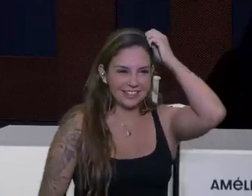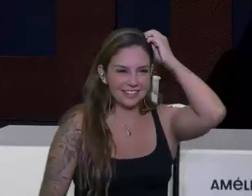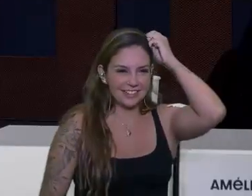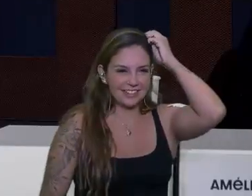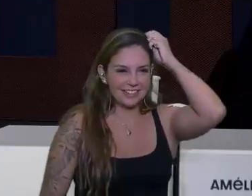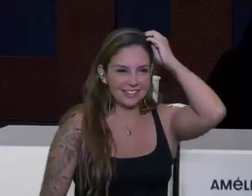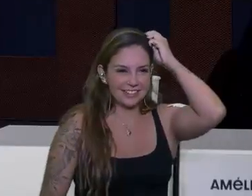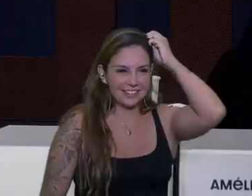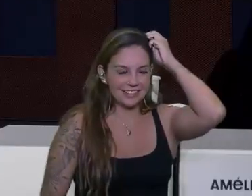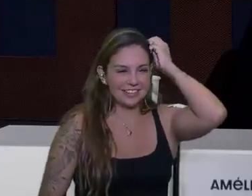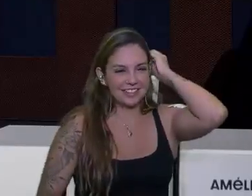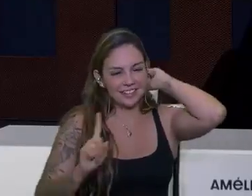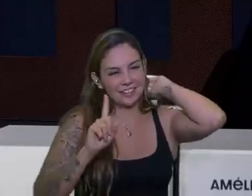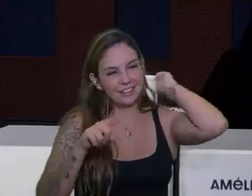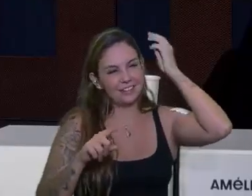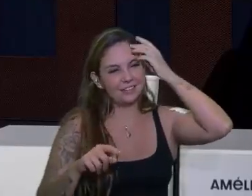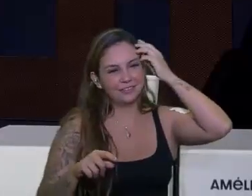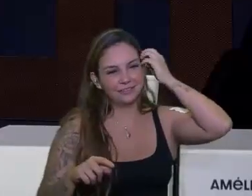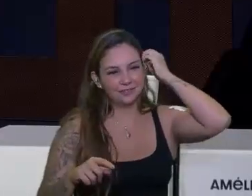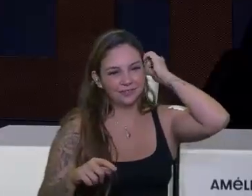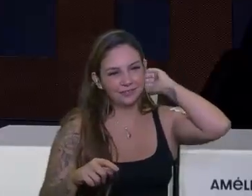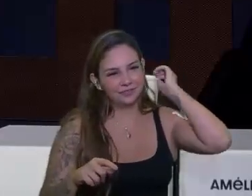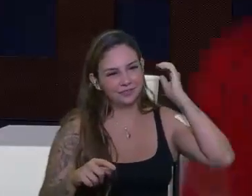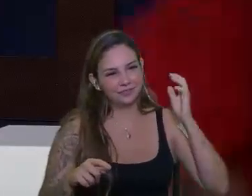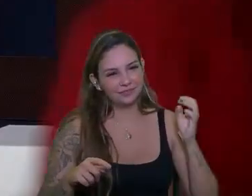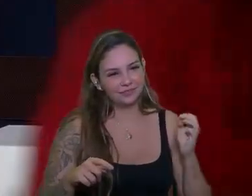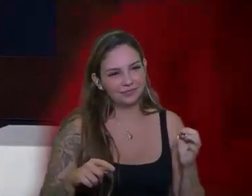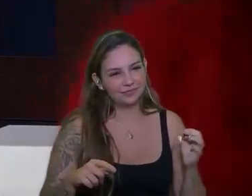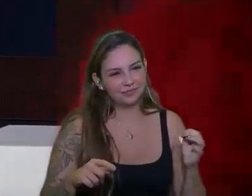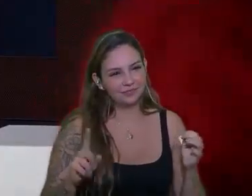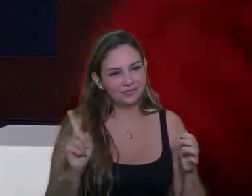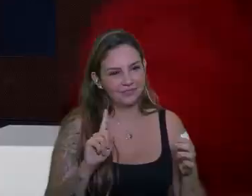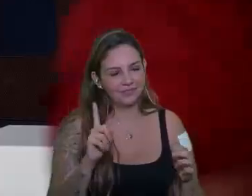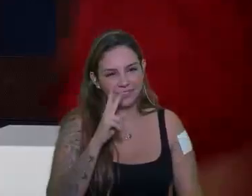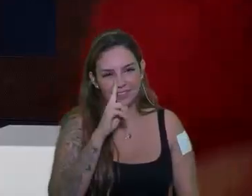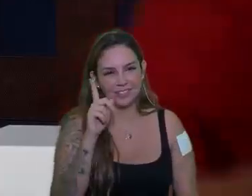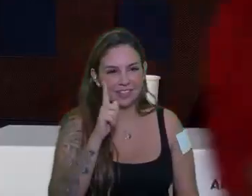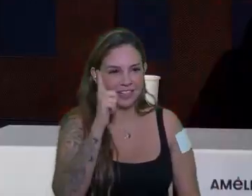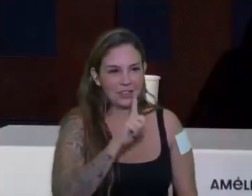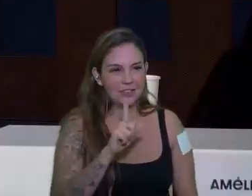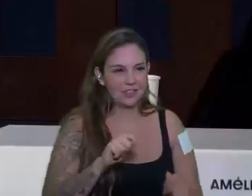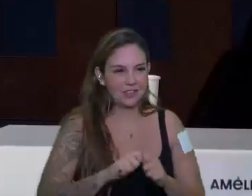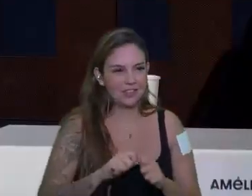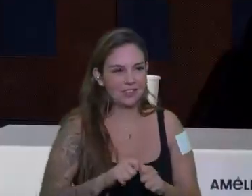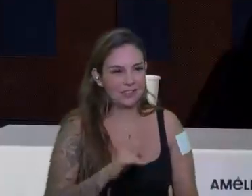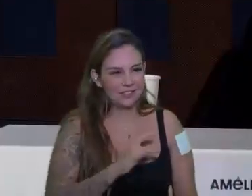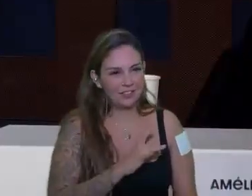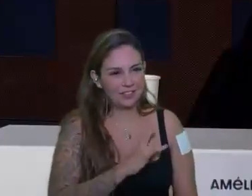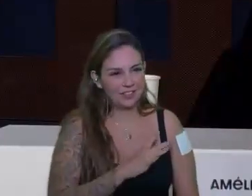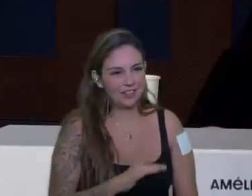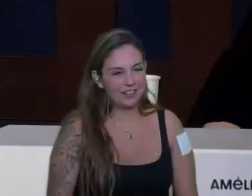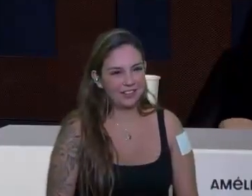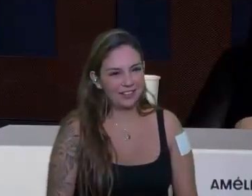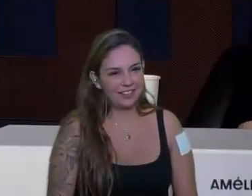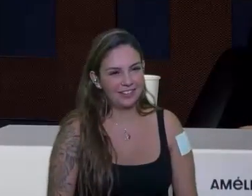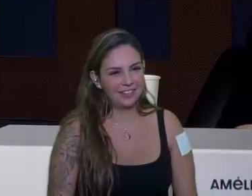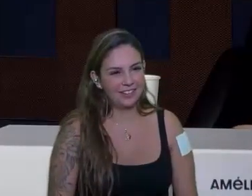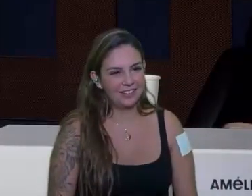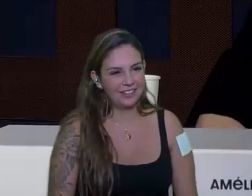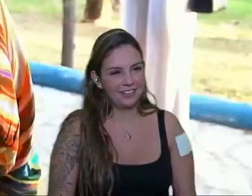assim, dessa coisa de fui podada ali, eu acho que não consigo fazer, um pouco de medo,